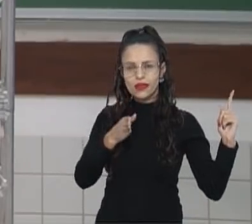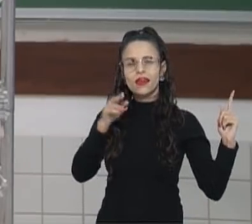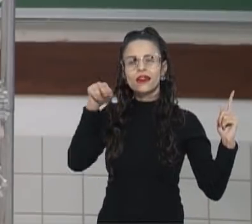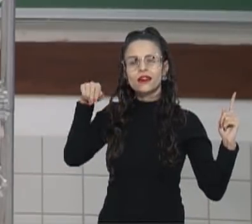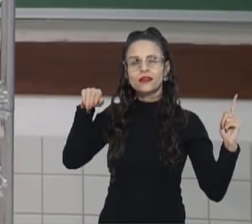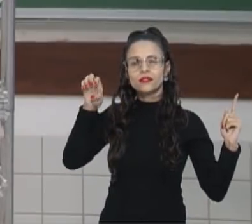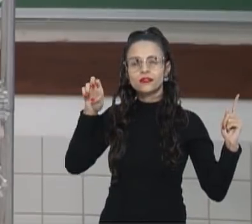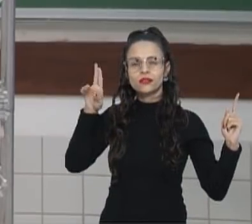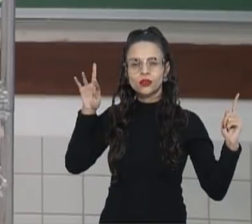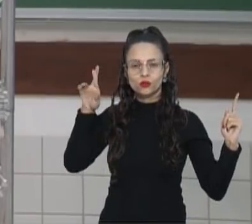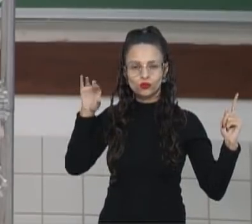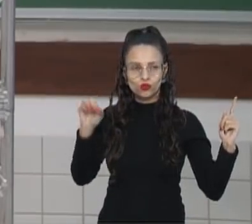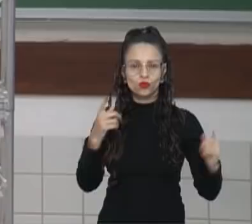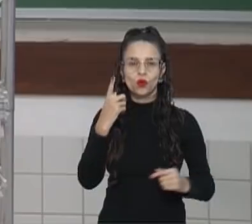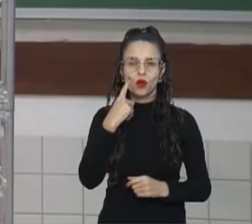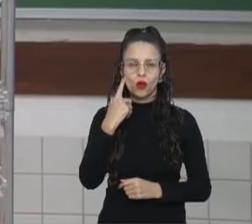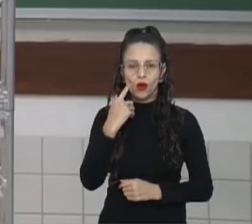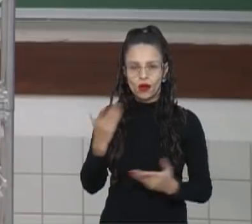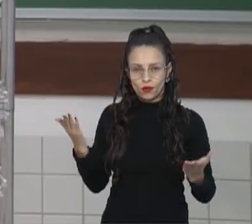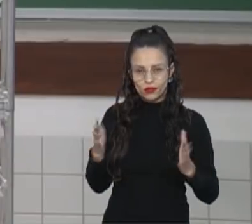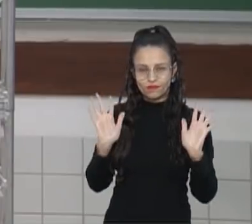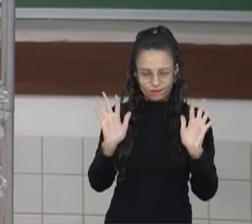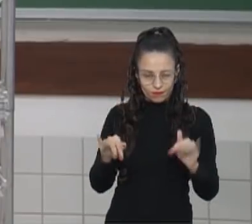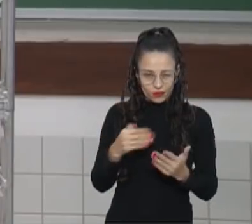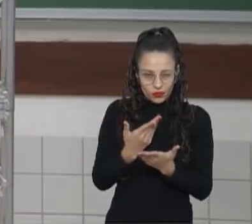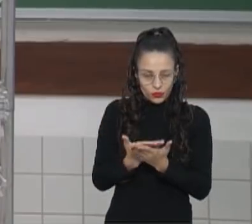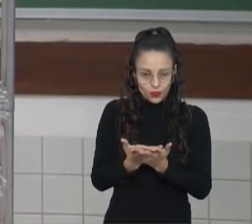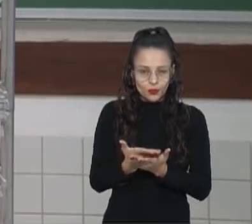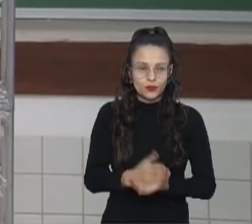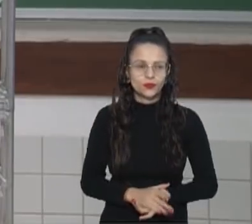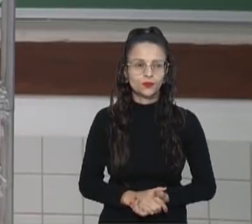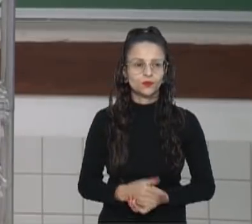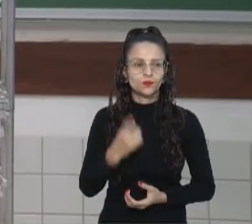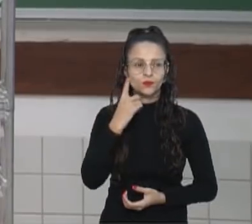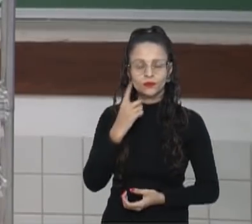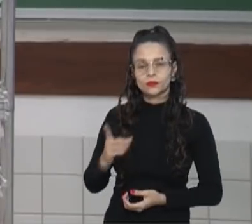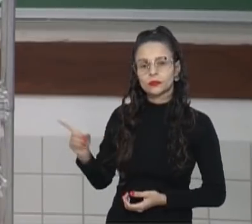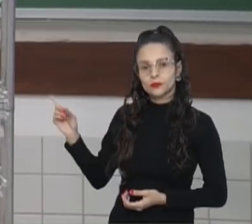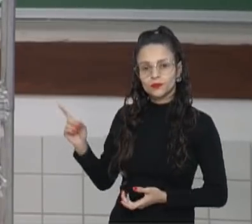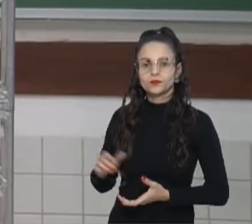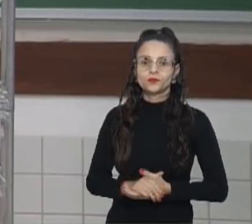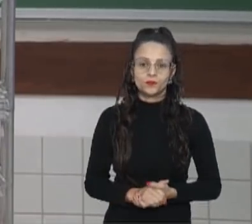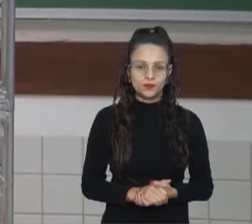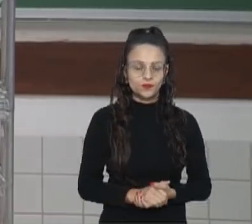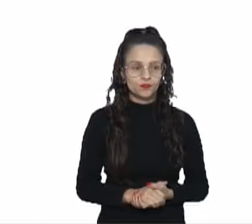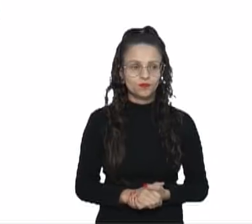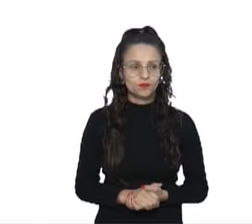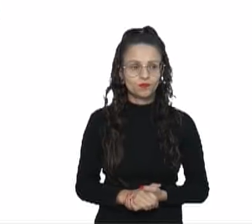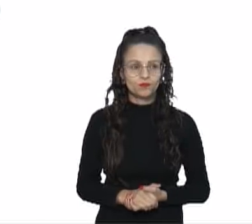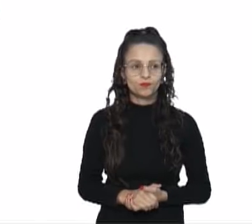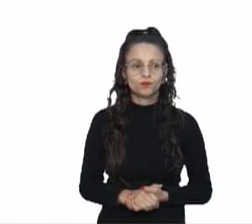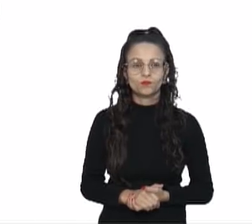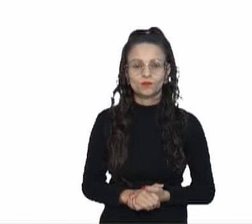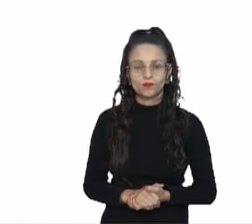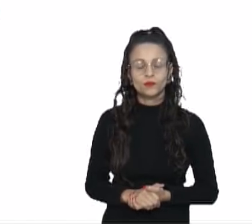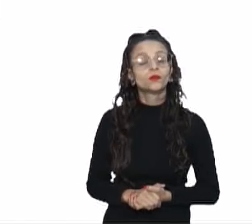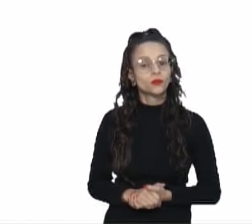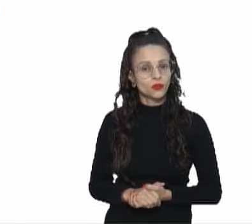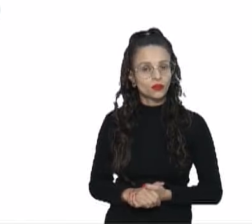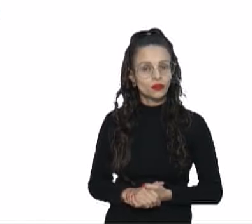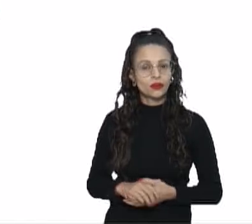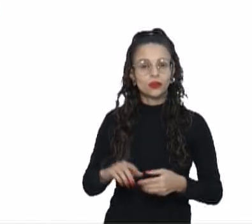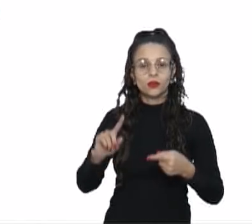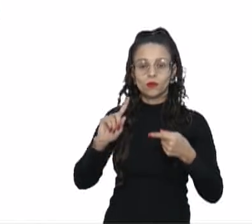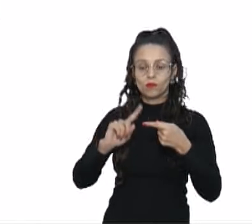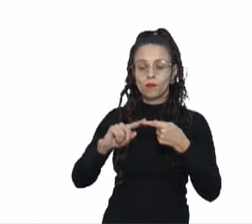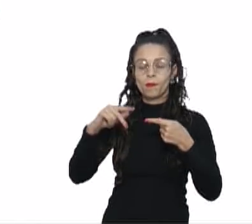atenção no monitor da nossa aula agora para fechar a aula. Olá, meus queridos. Relembrando, pH,